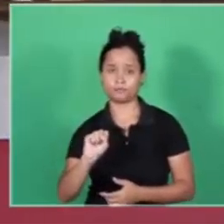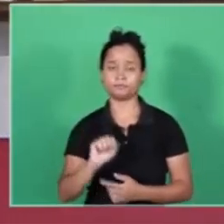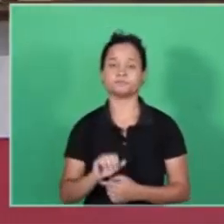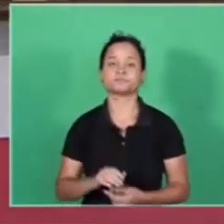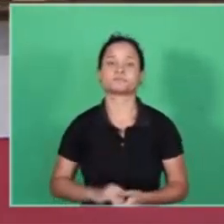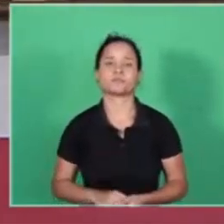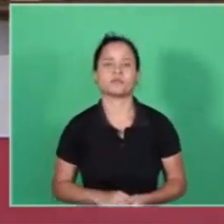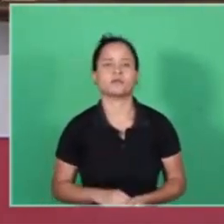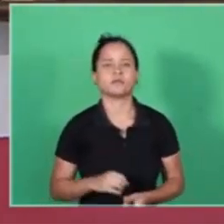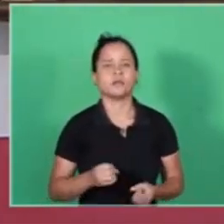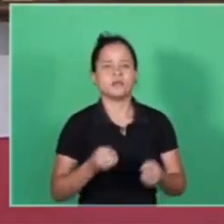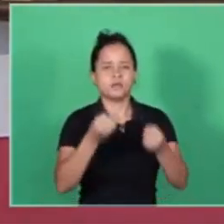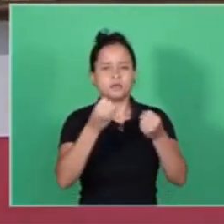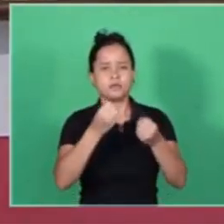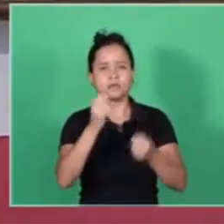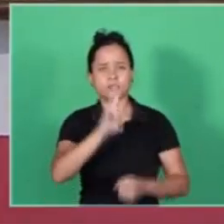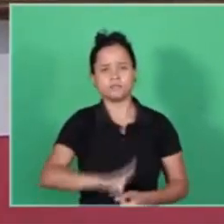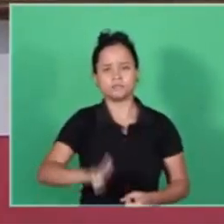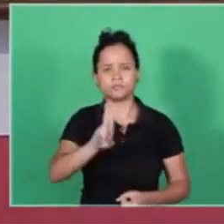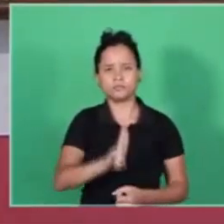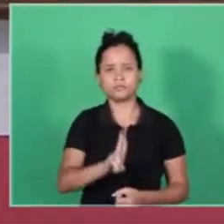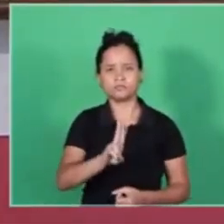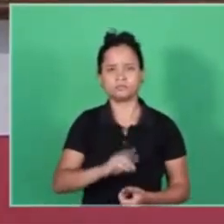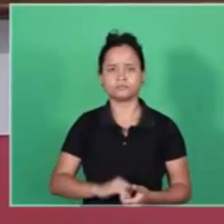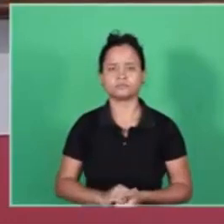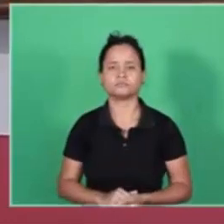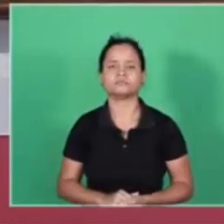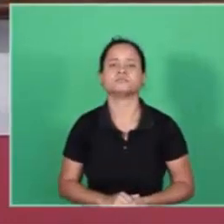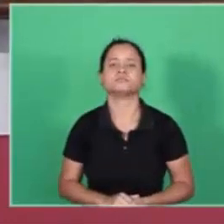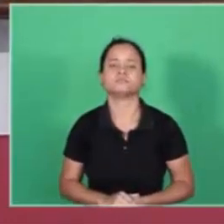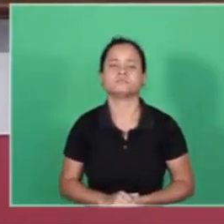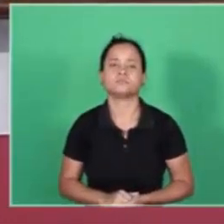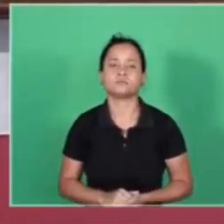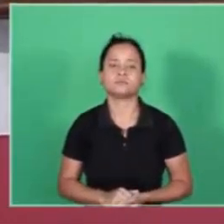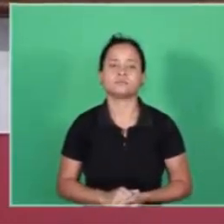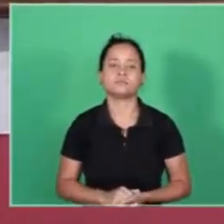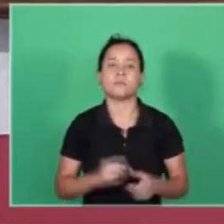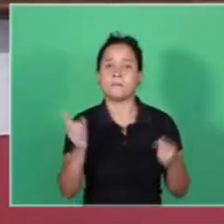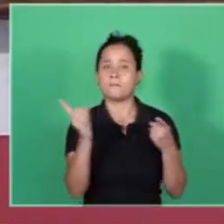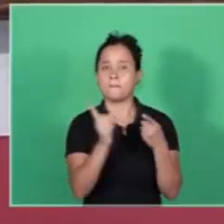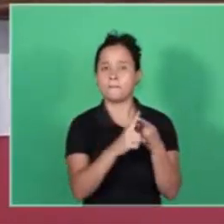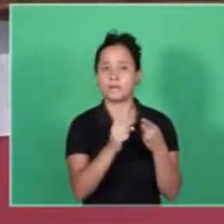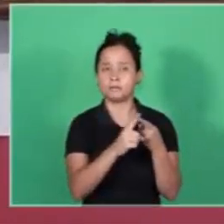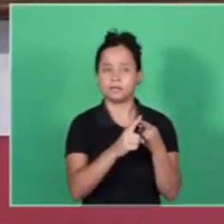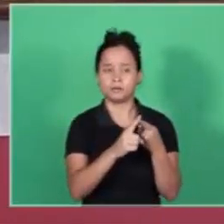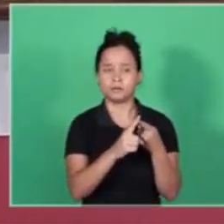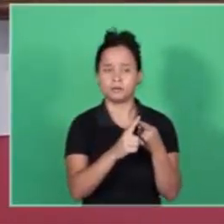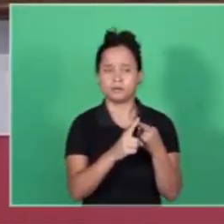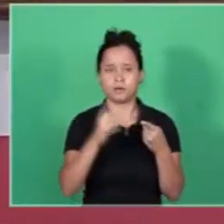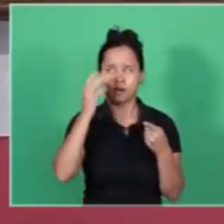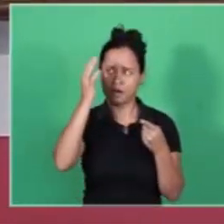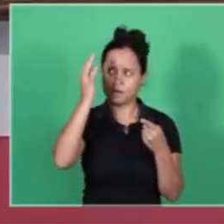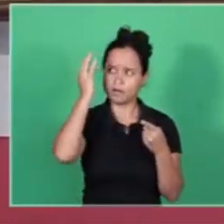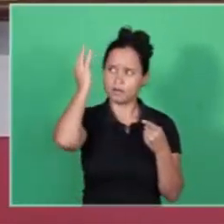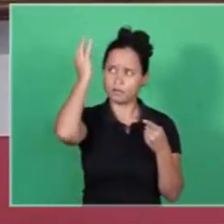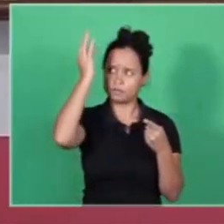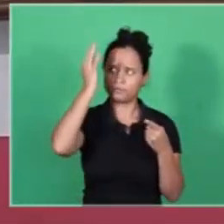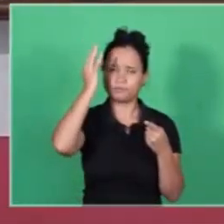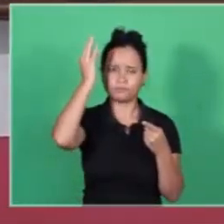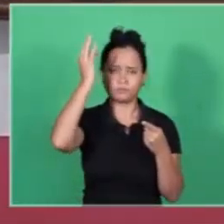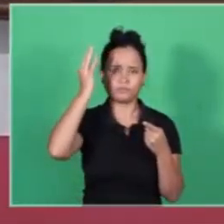diz o seguinte, que primeiro ele tinha que tirar toda a filosofia dele dos